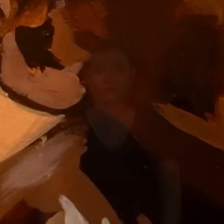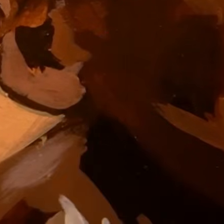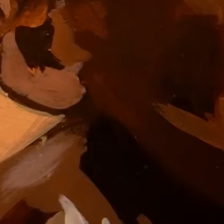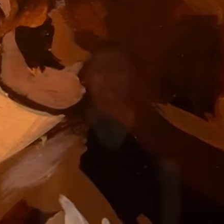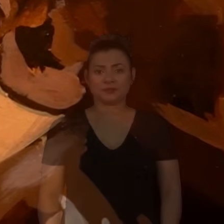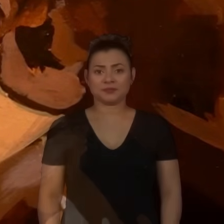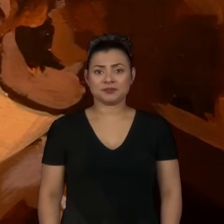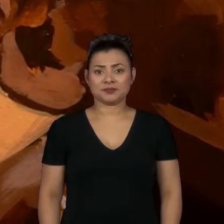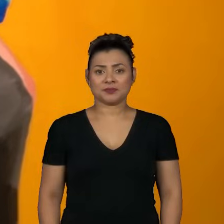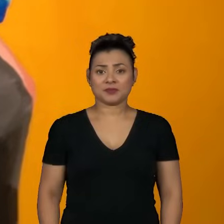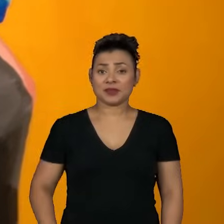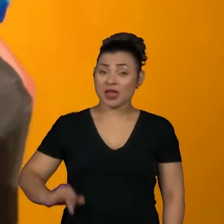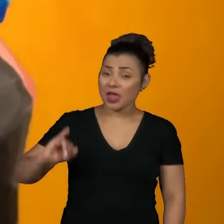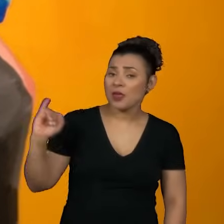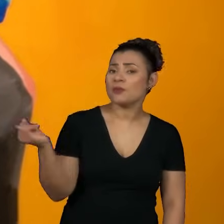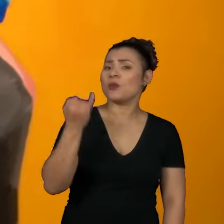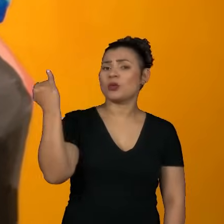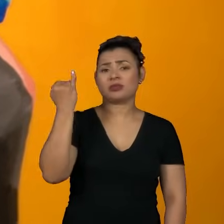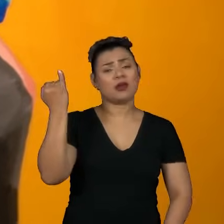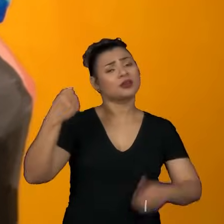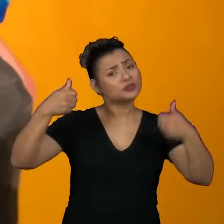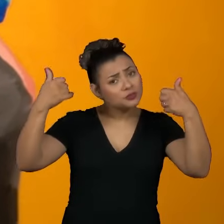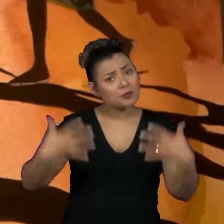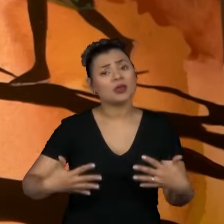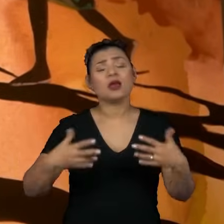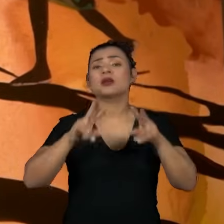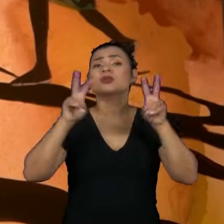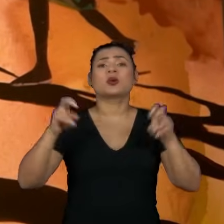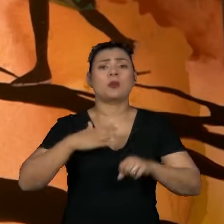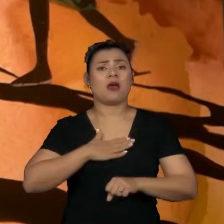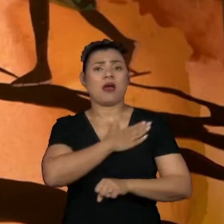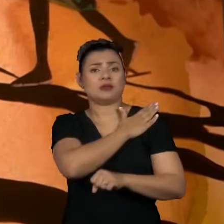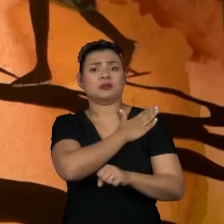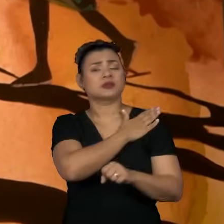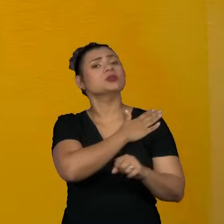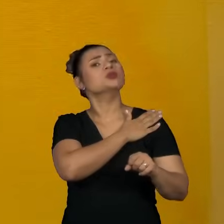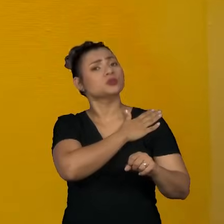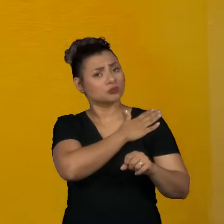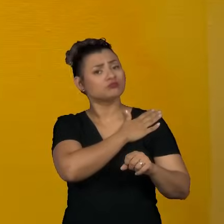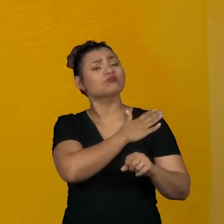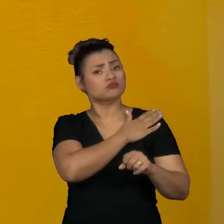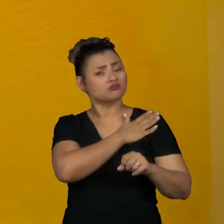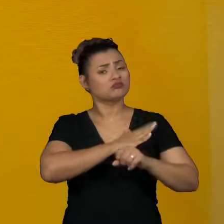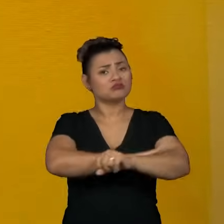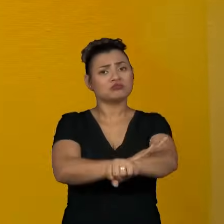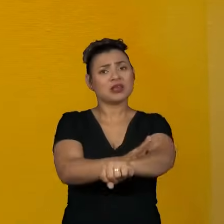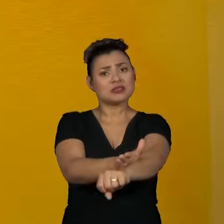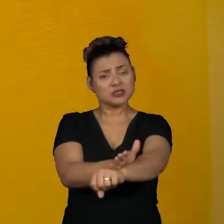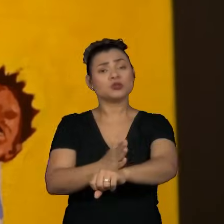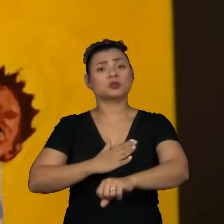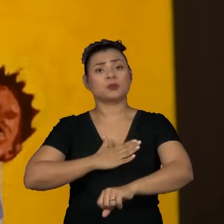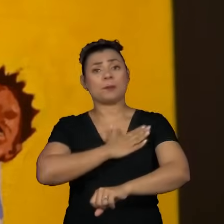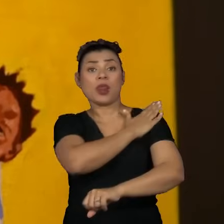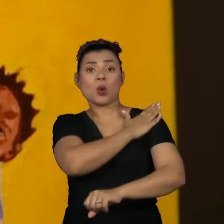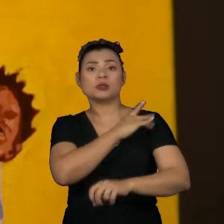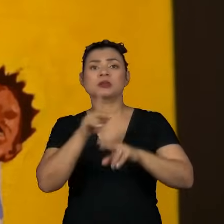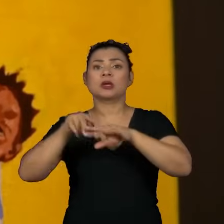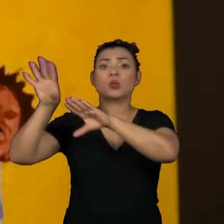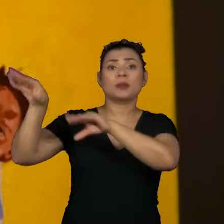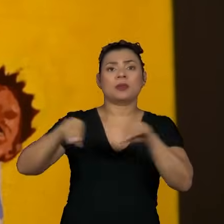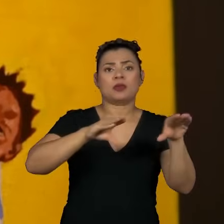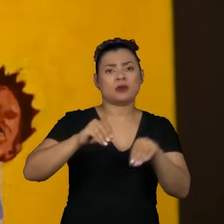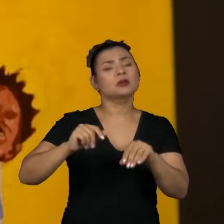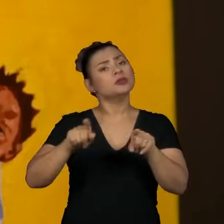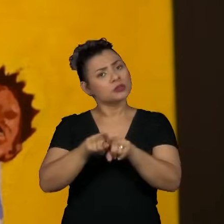É muito importante falar sobre a xenofobia, o racismo que nos assola, mas um dos temas assim mais urgentes